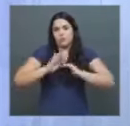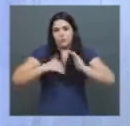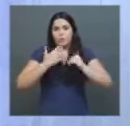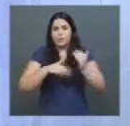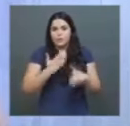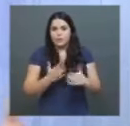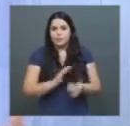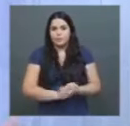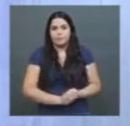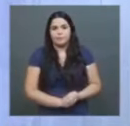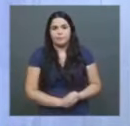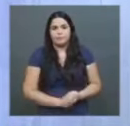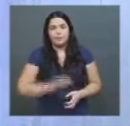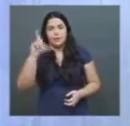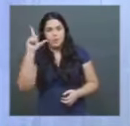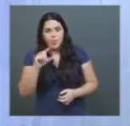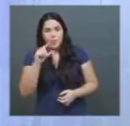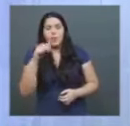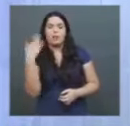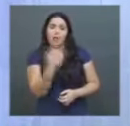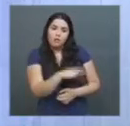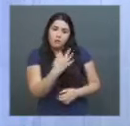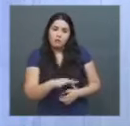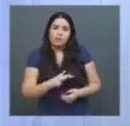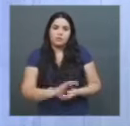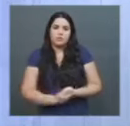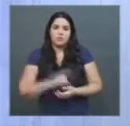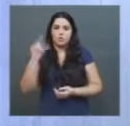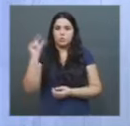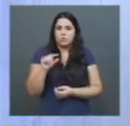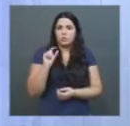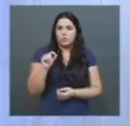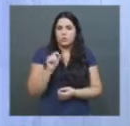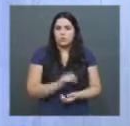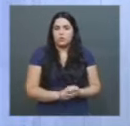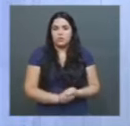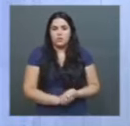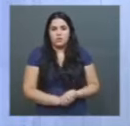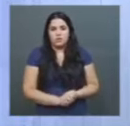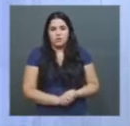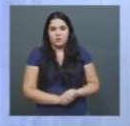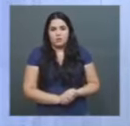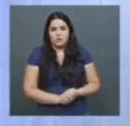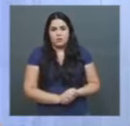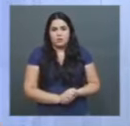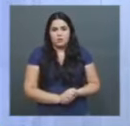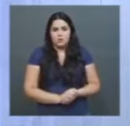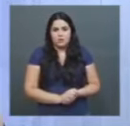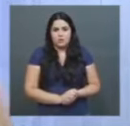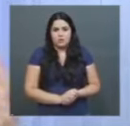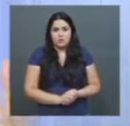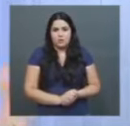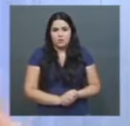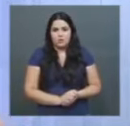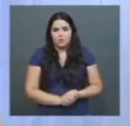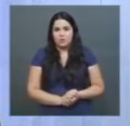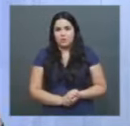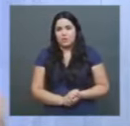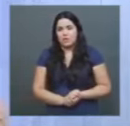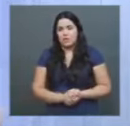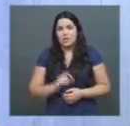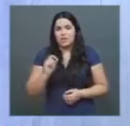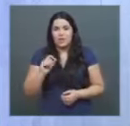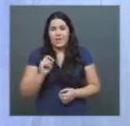de procedimentos dolorosos, na diminuição de eventos sentinelas dentro do hospital, que